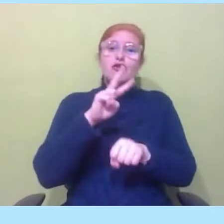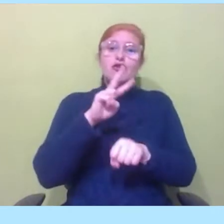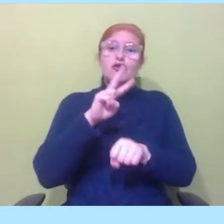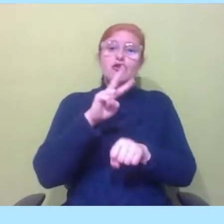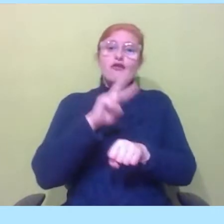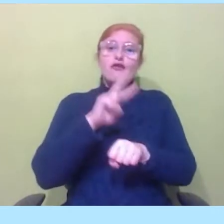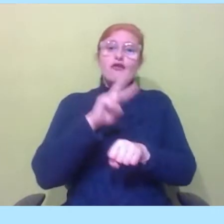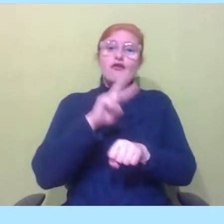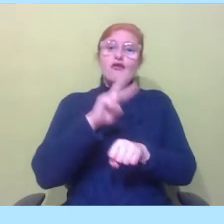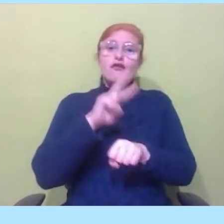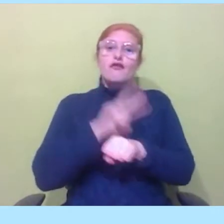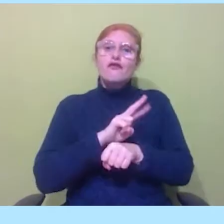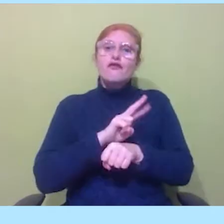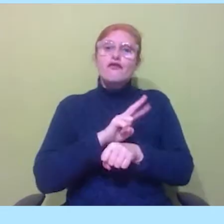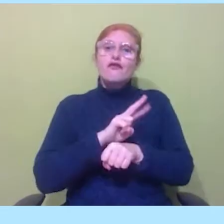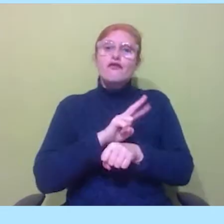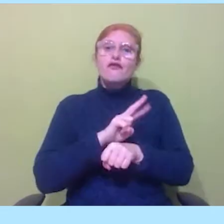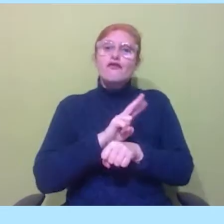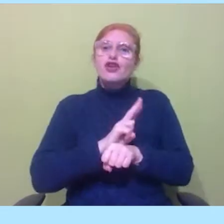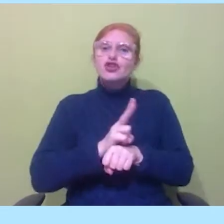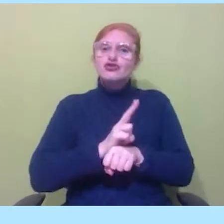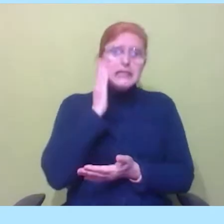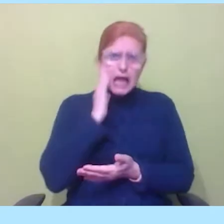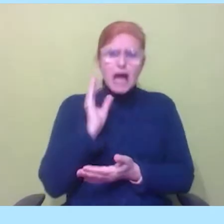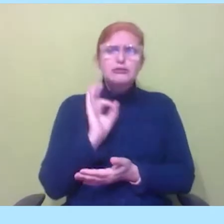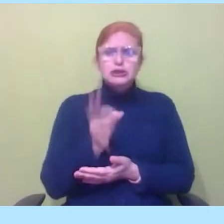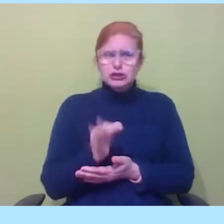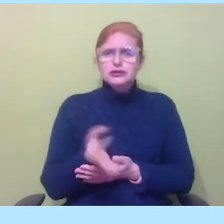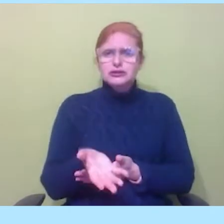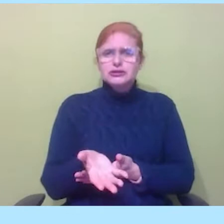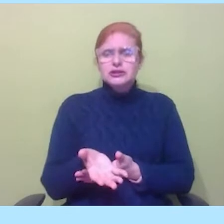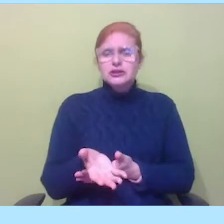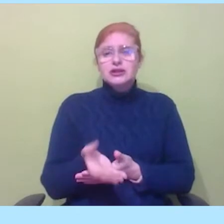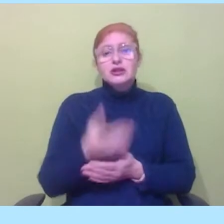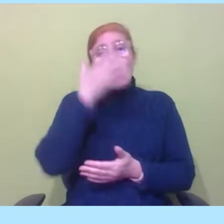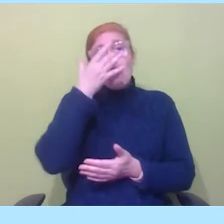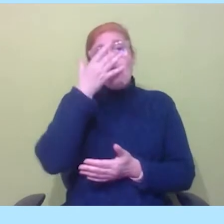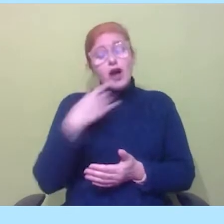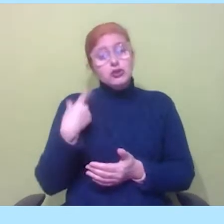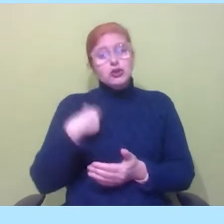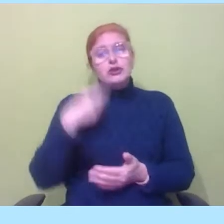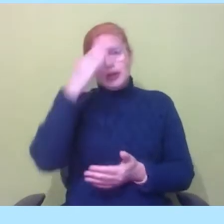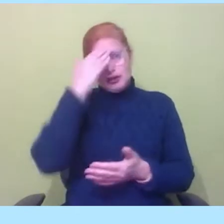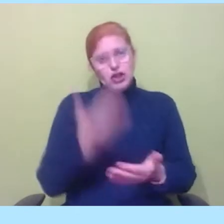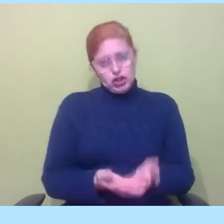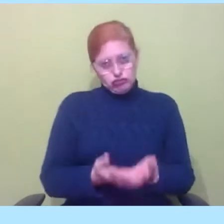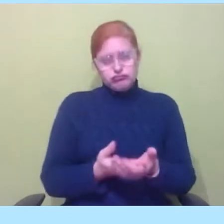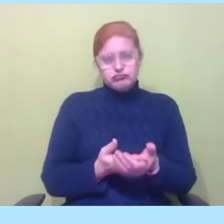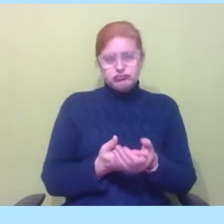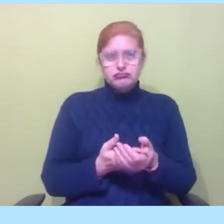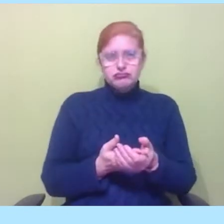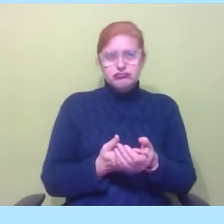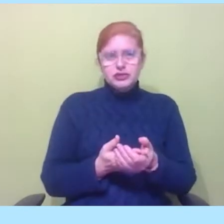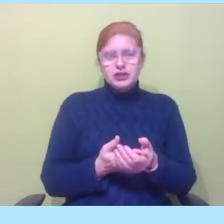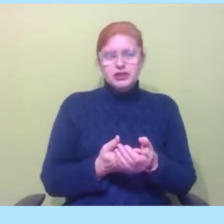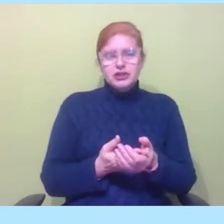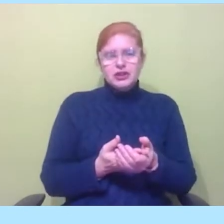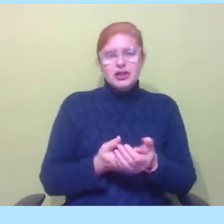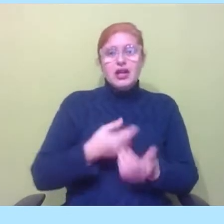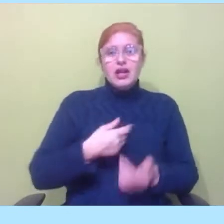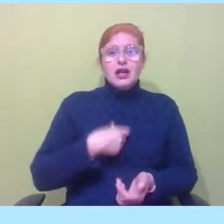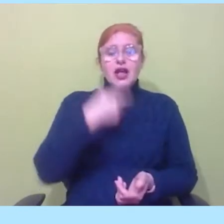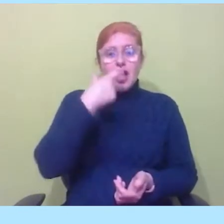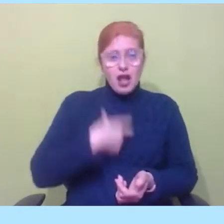disso, né? Então, eu acho que a gente... e aí eu acredito que eu me considero uma pessoa em formação,